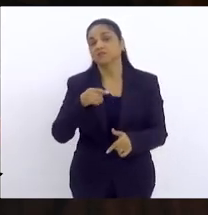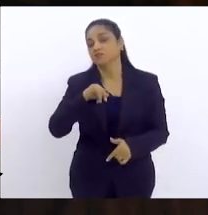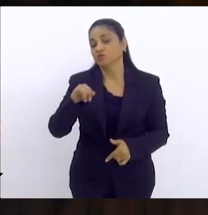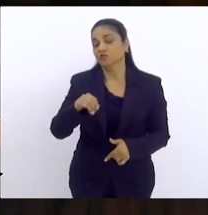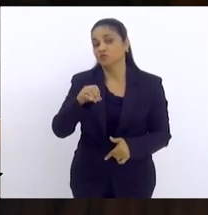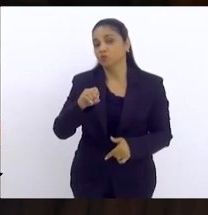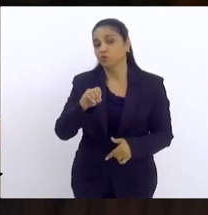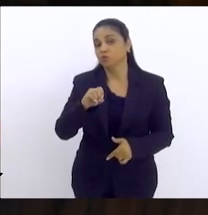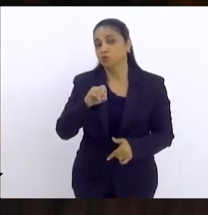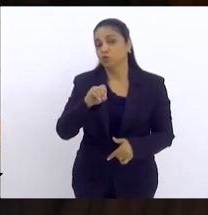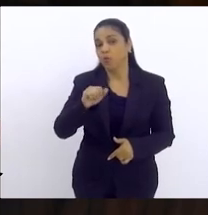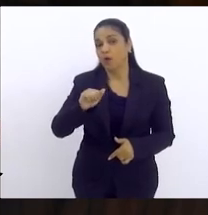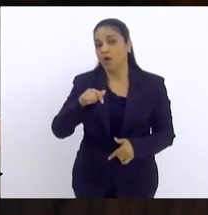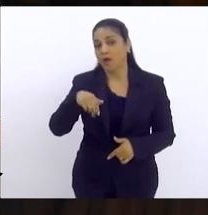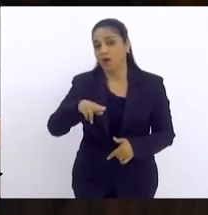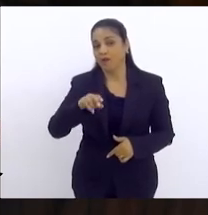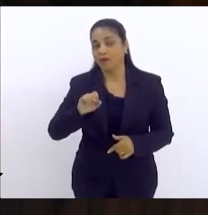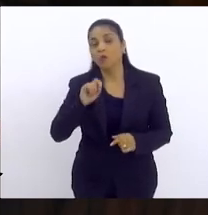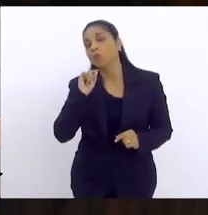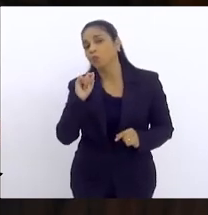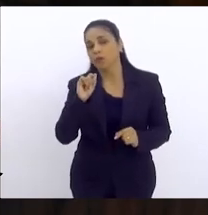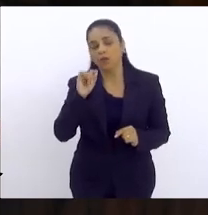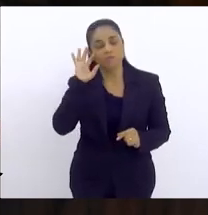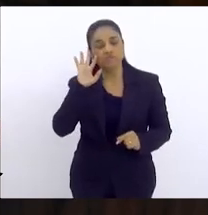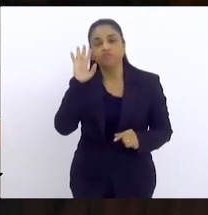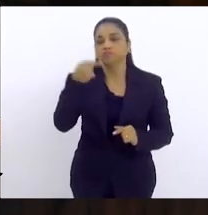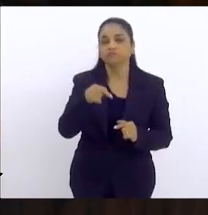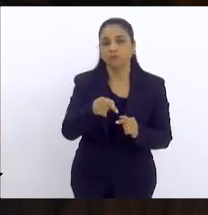é definir o que seria excepcionalidade